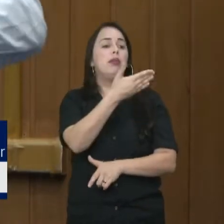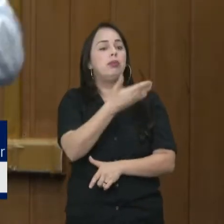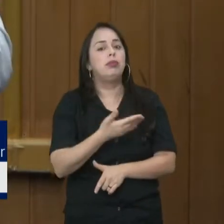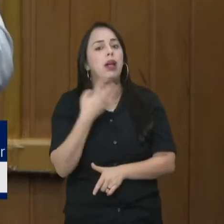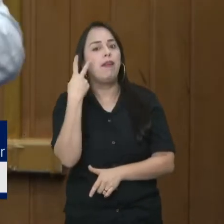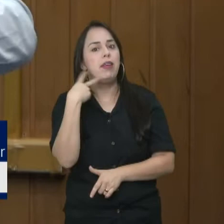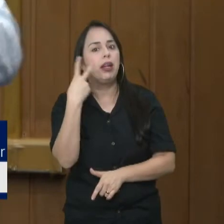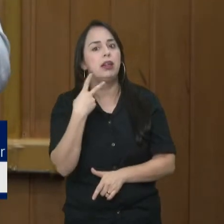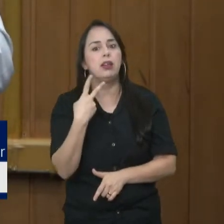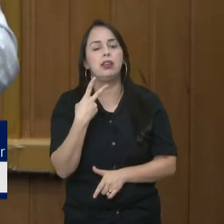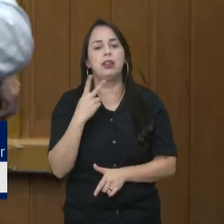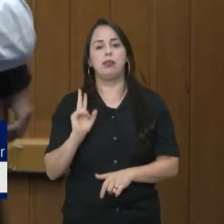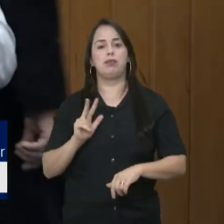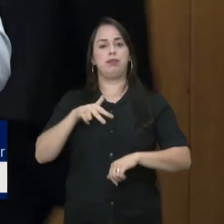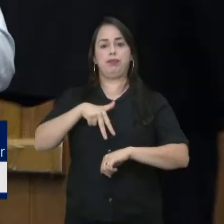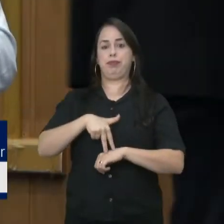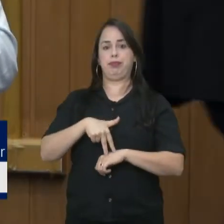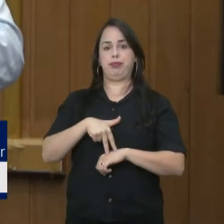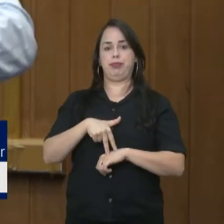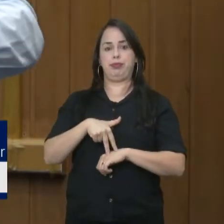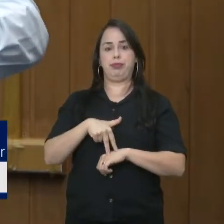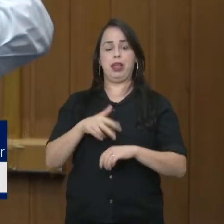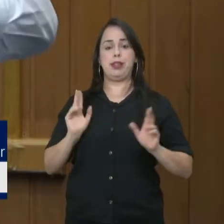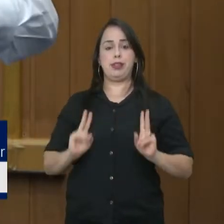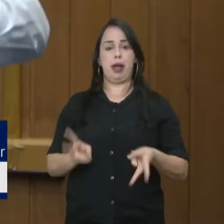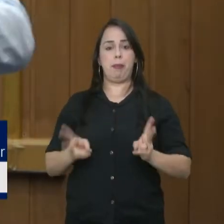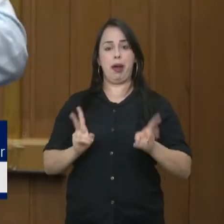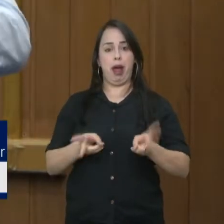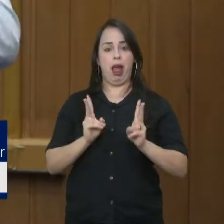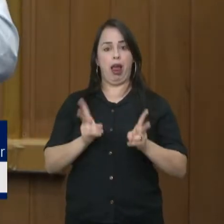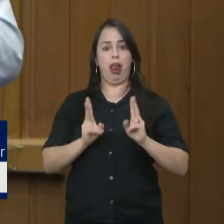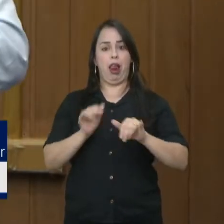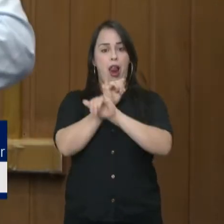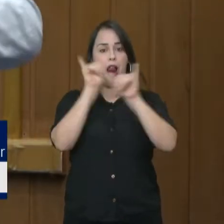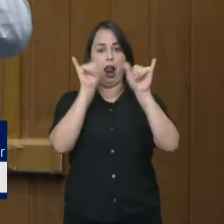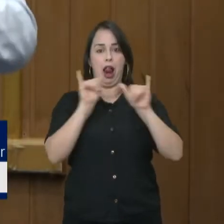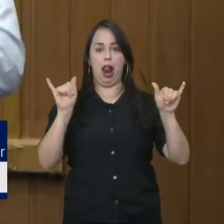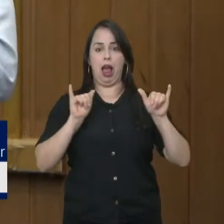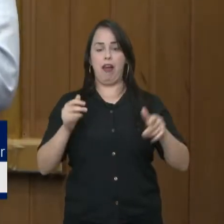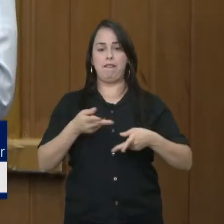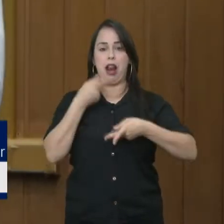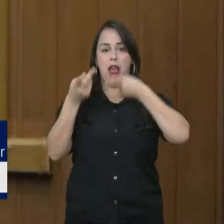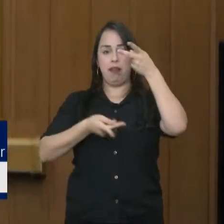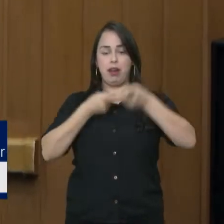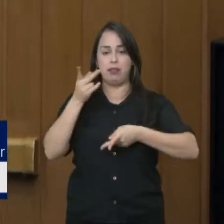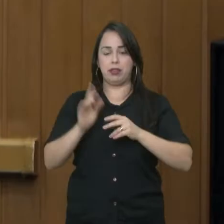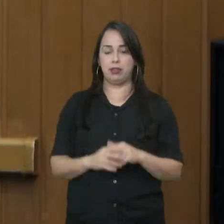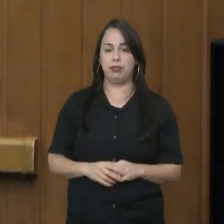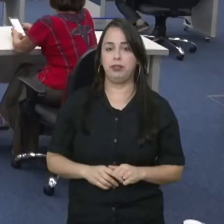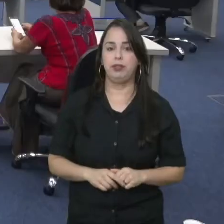não sai do palanque da oposição. Parece que ela continua ainda em campanha, a deputada.